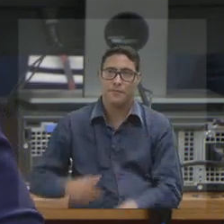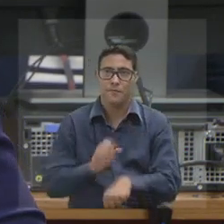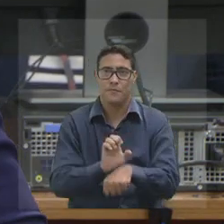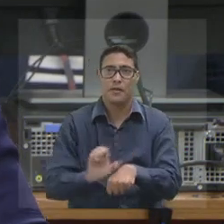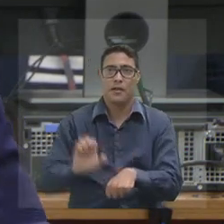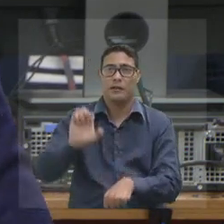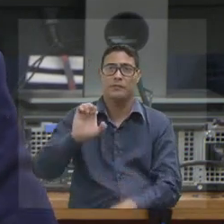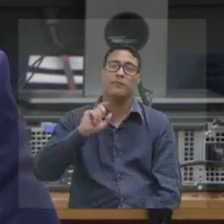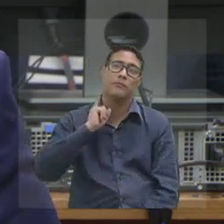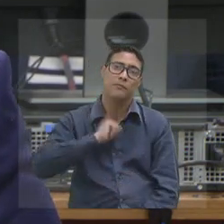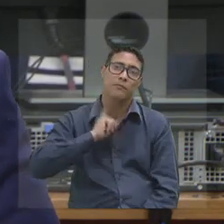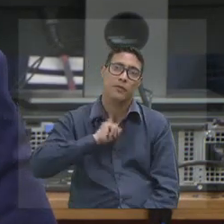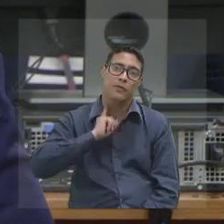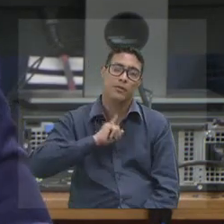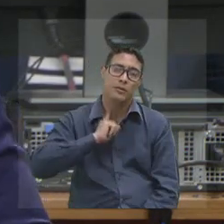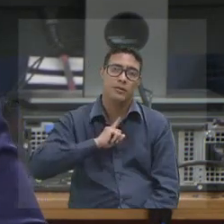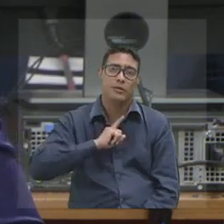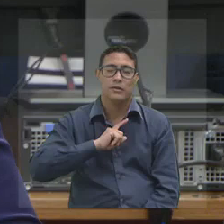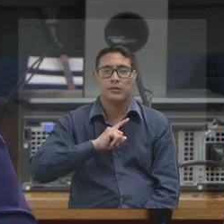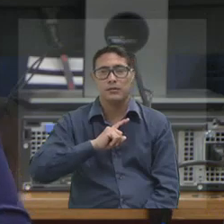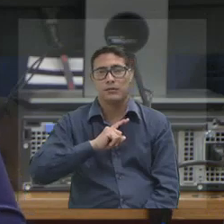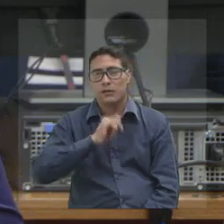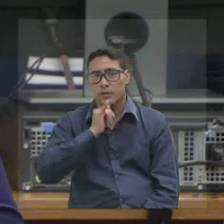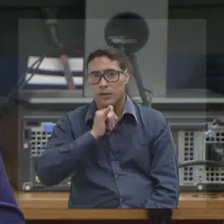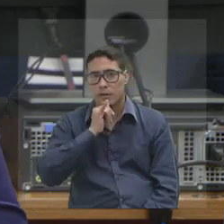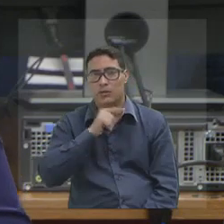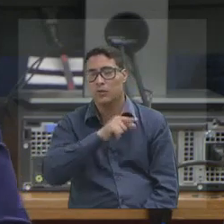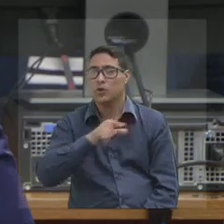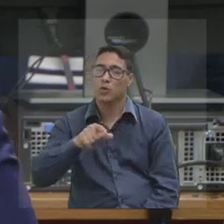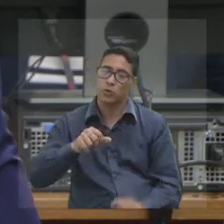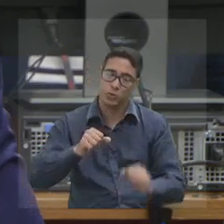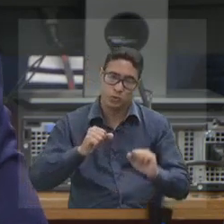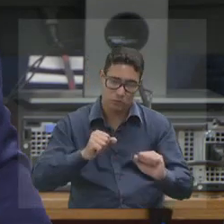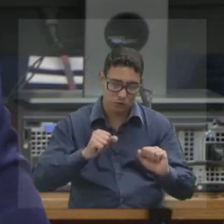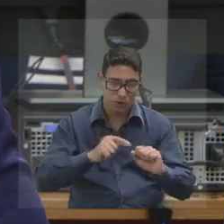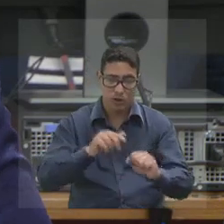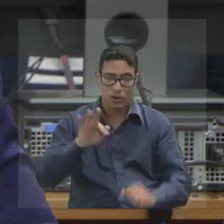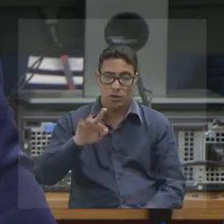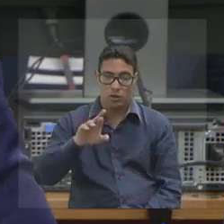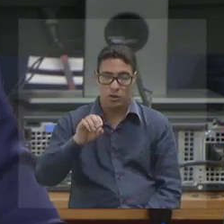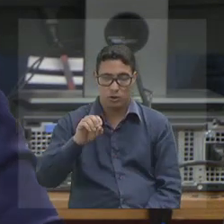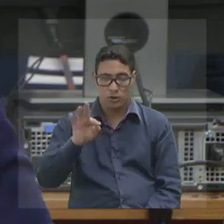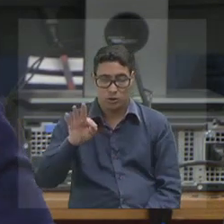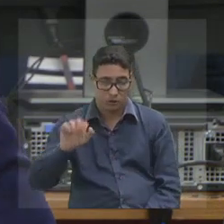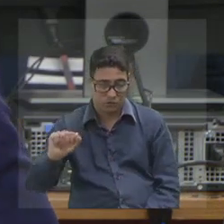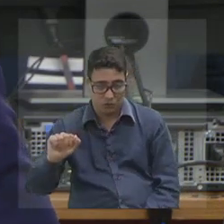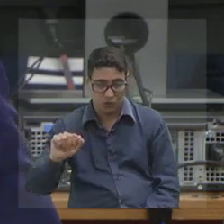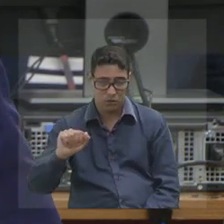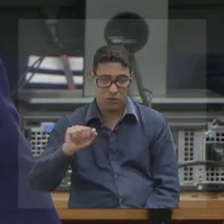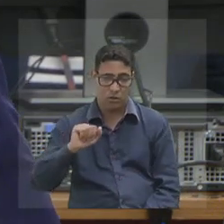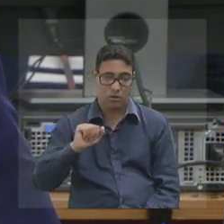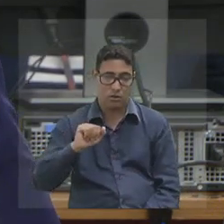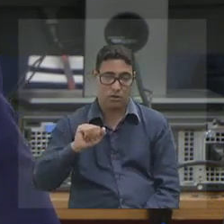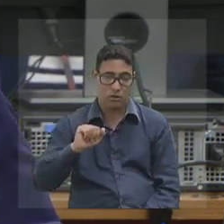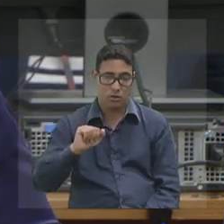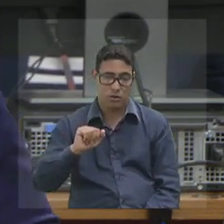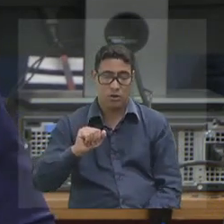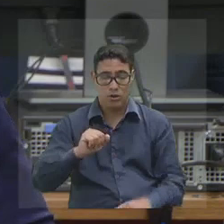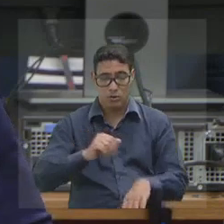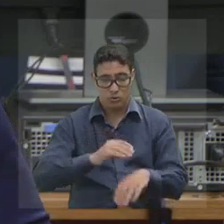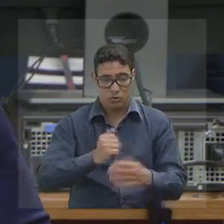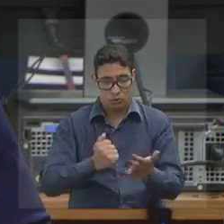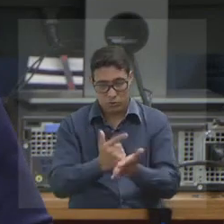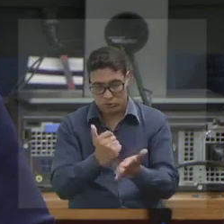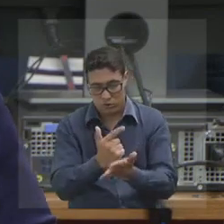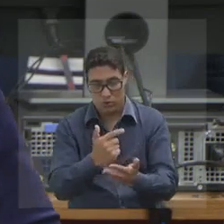deu exemplo e nós possamos é a frota dos veículos comprados com recurso é público